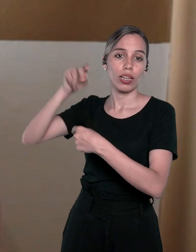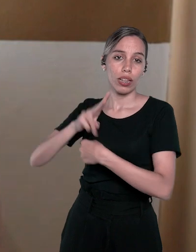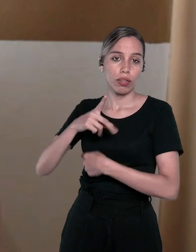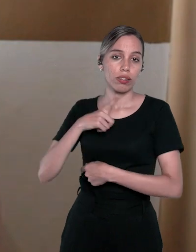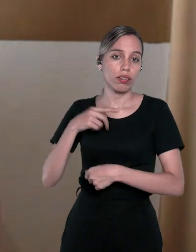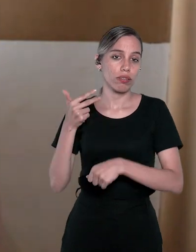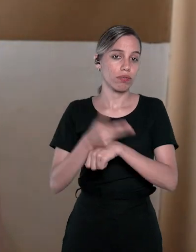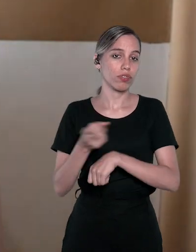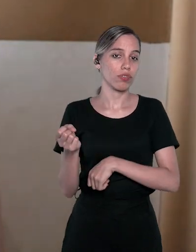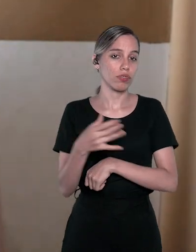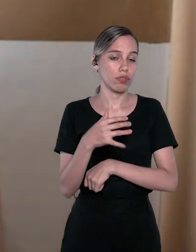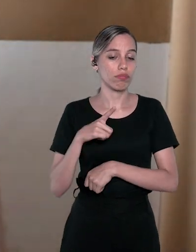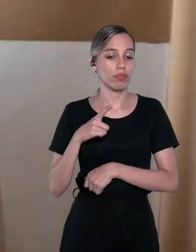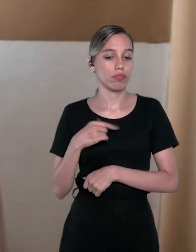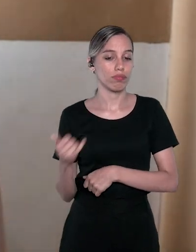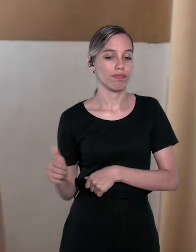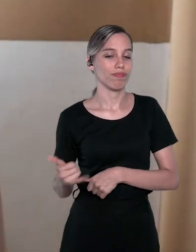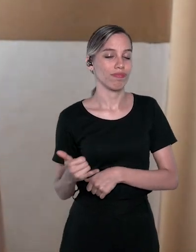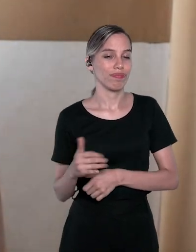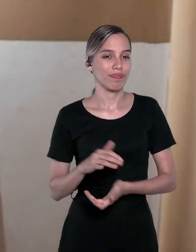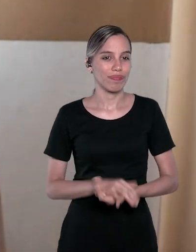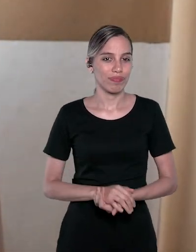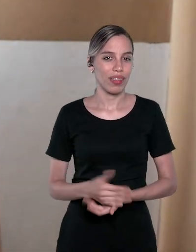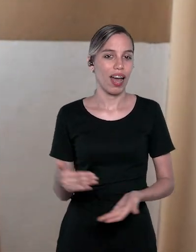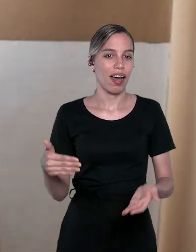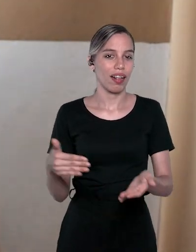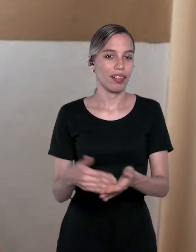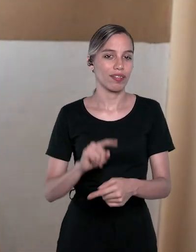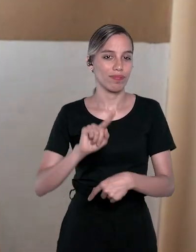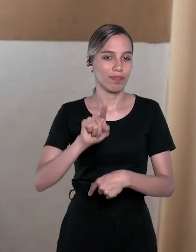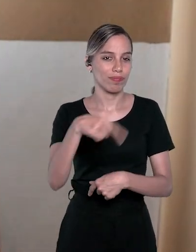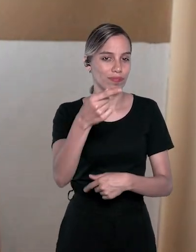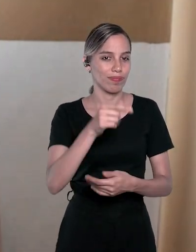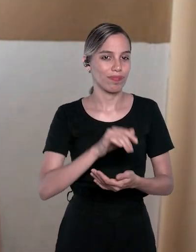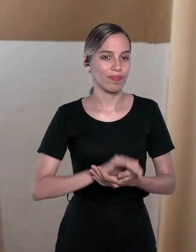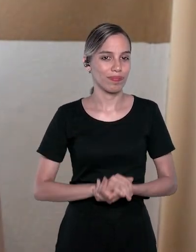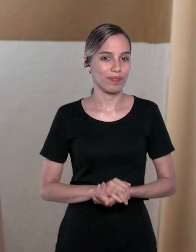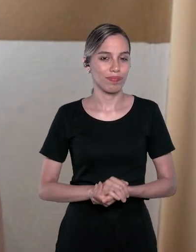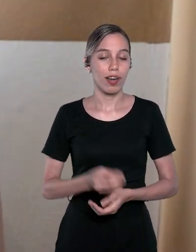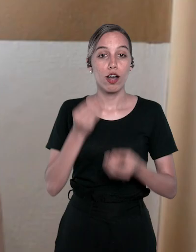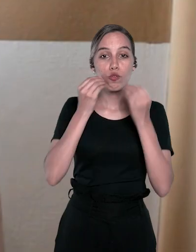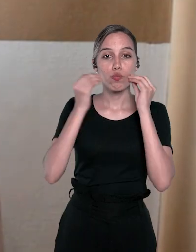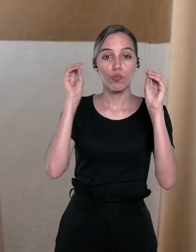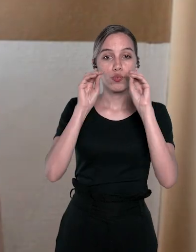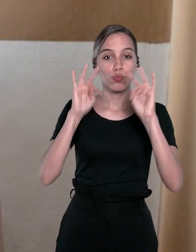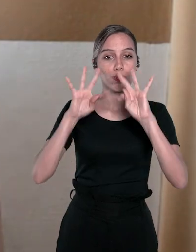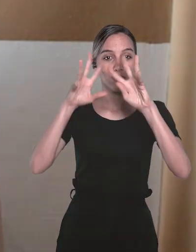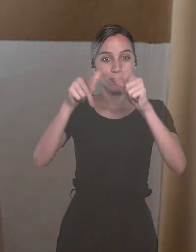notificado sempre que um programa como este entrar no ar. É isso e até a próxima.